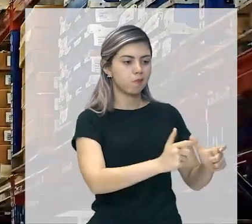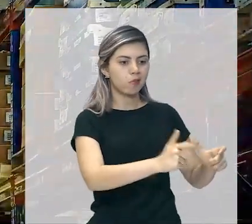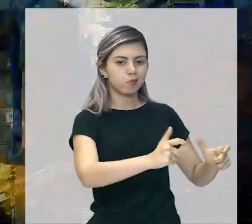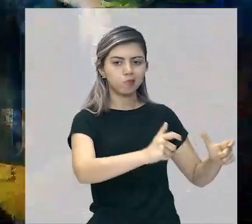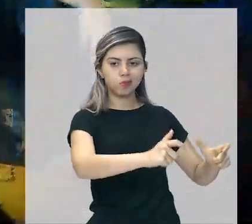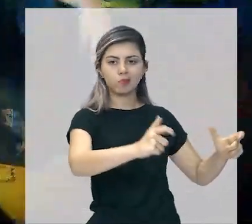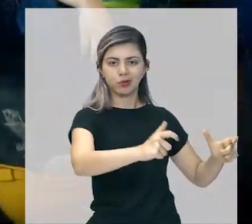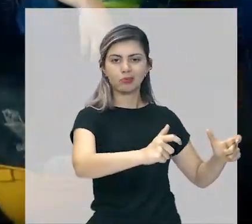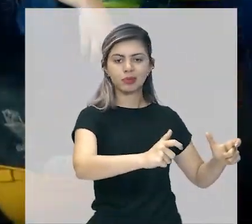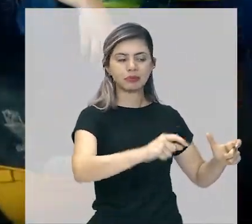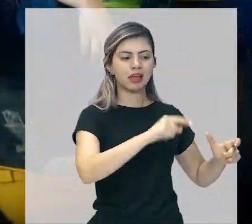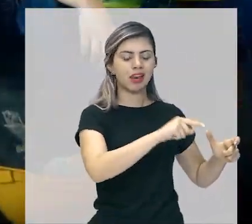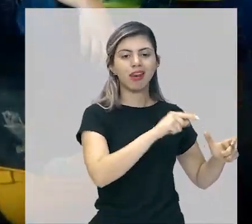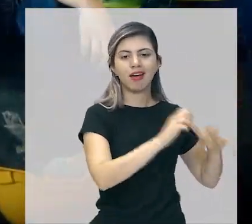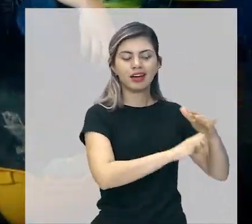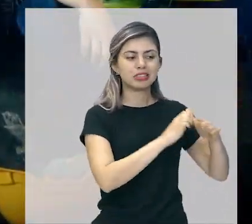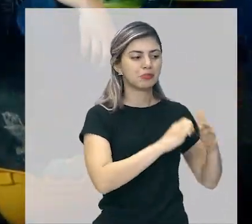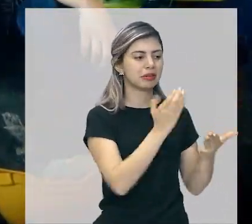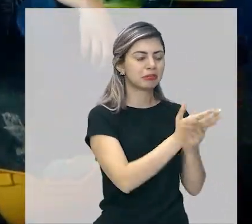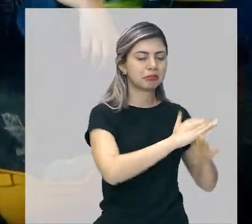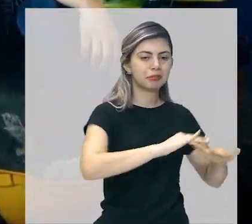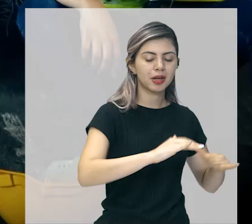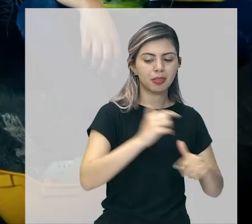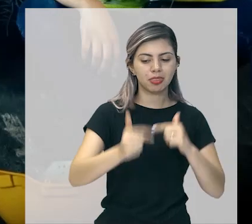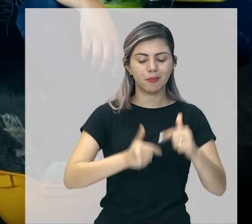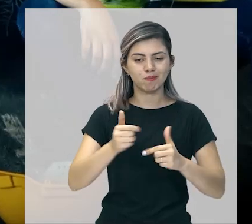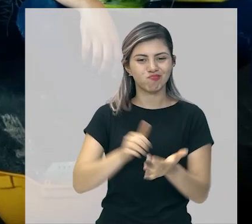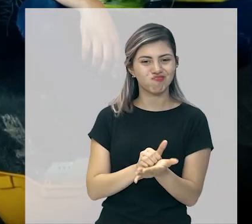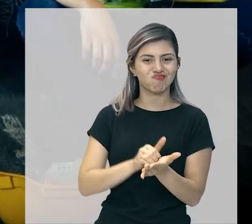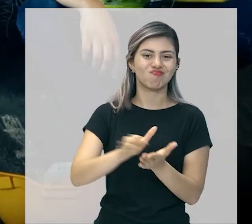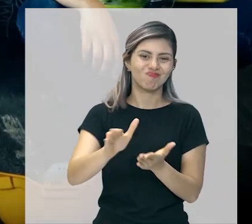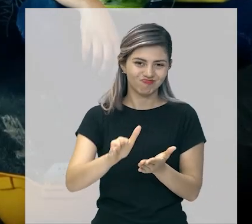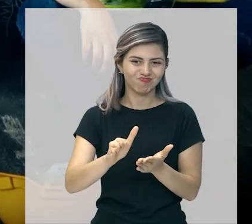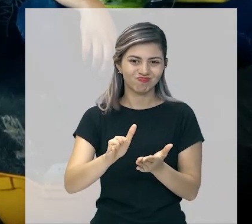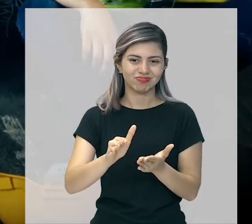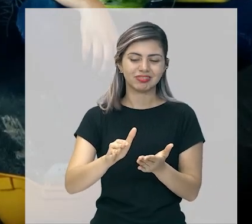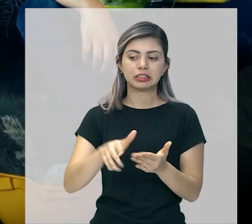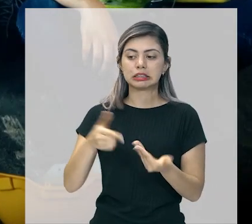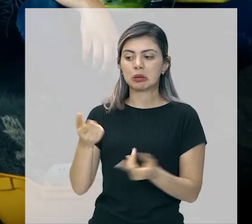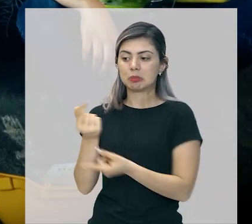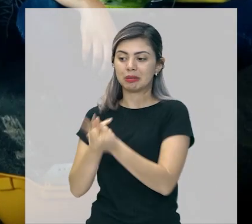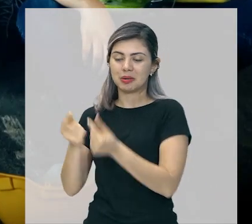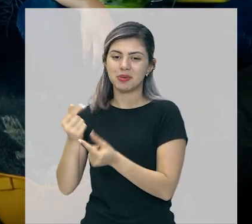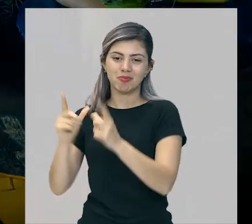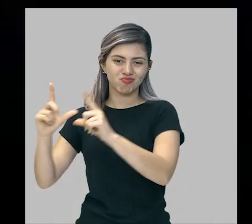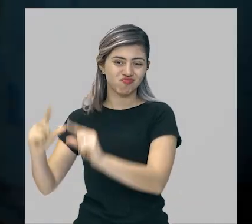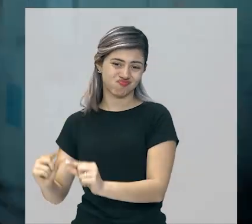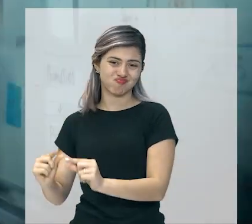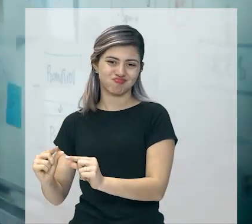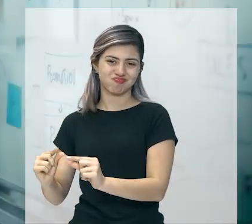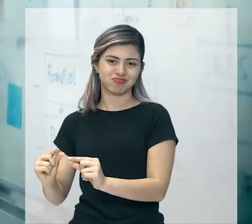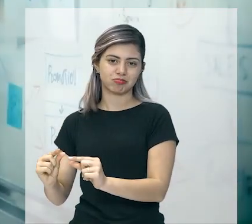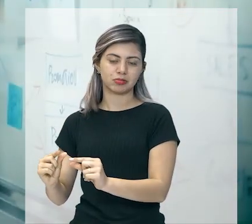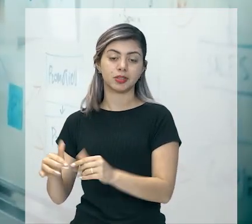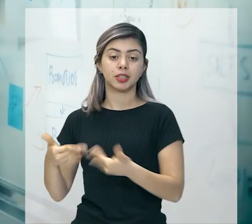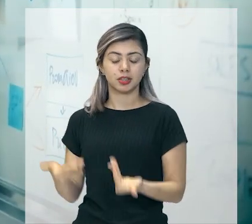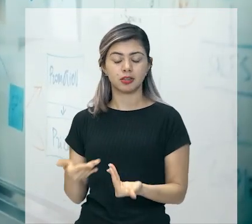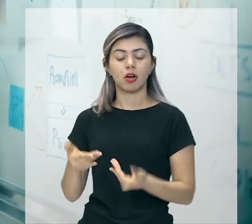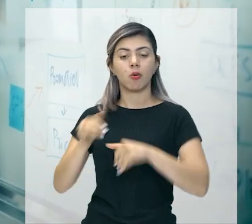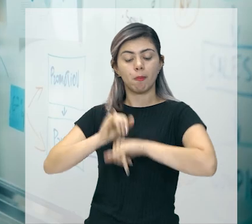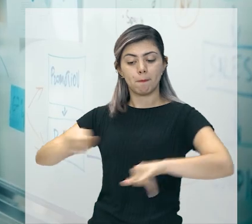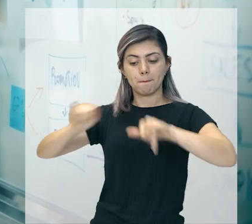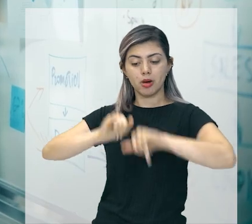acumulam. Fábricas são desativadas, trabalhadores perdem seus empregos e a economia entra em crise. O marketing é